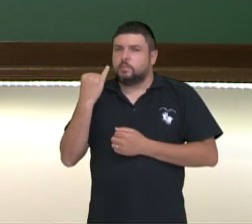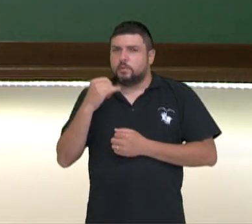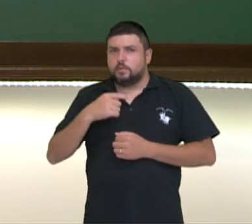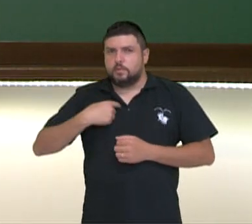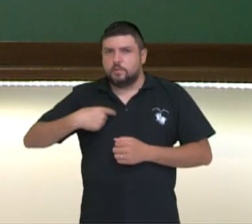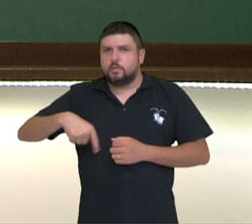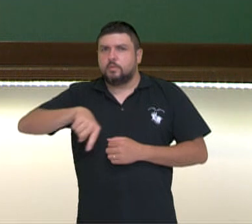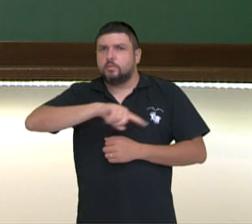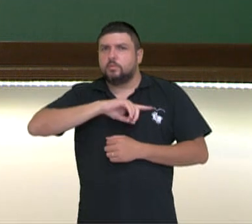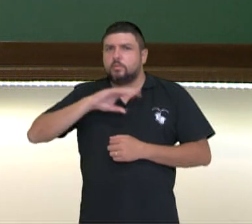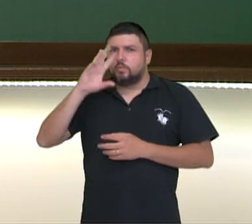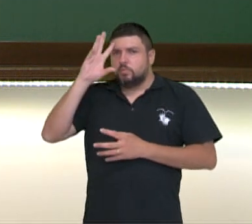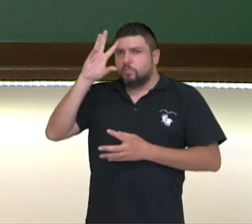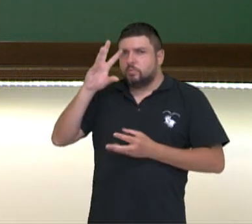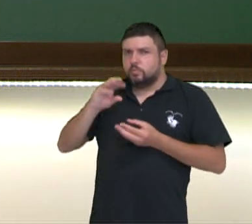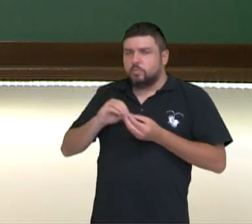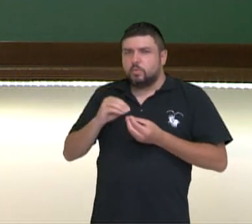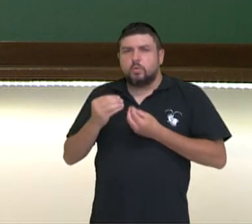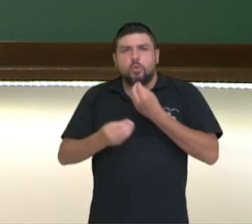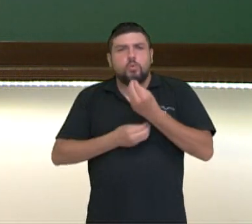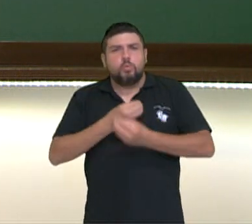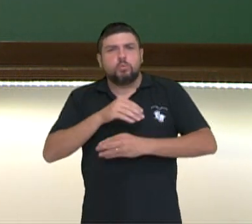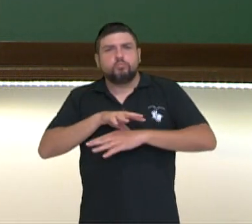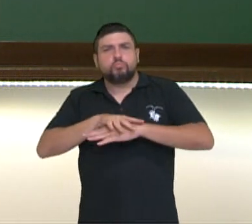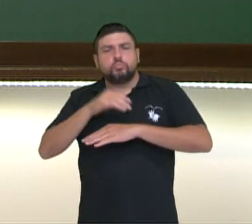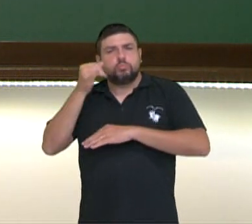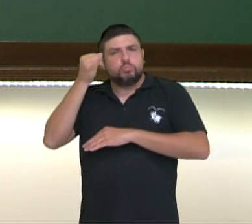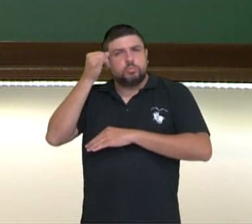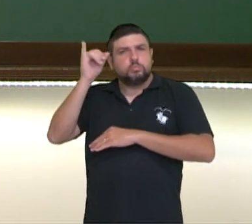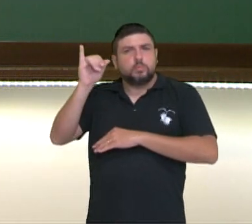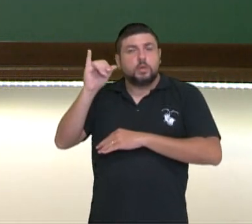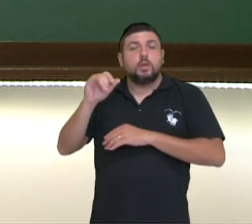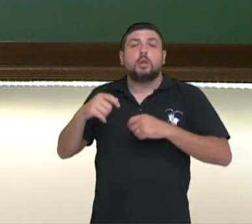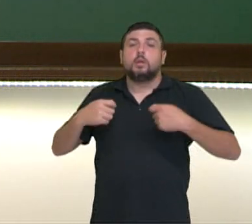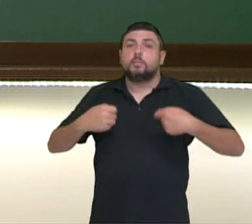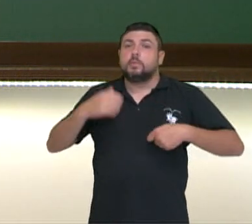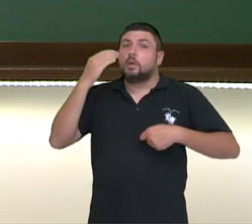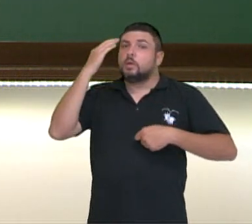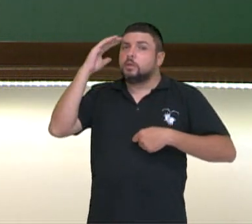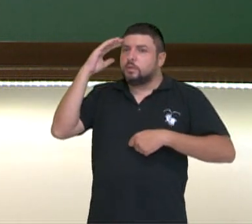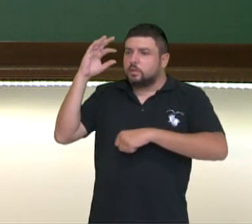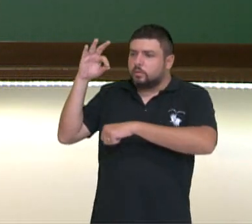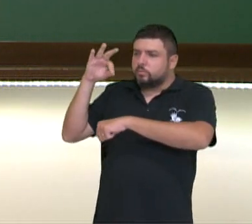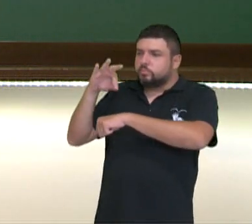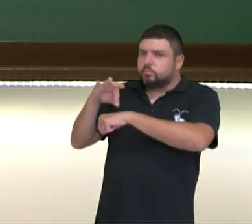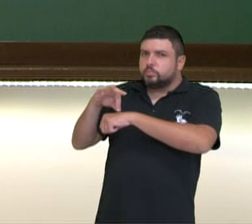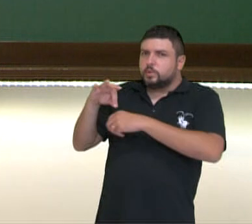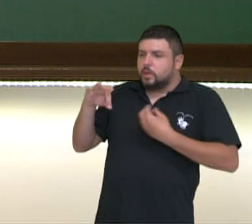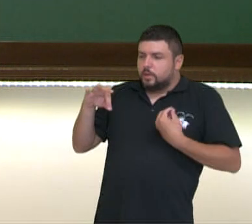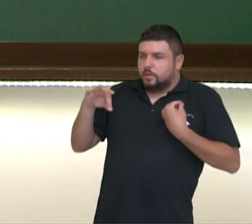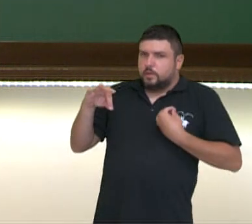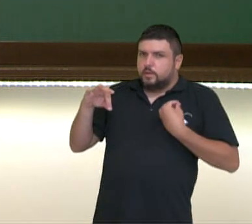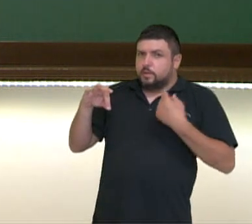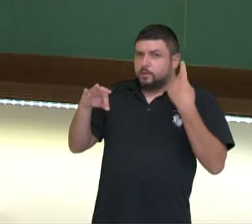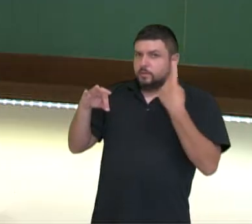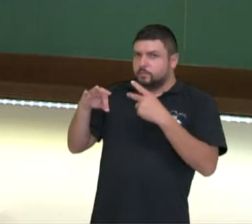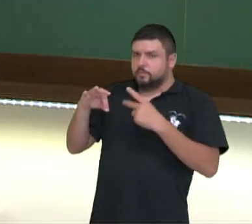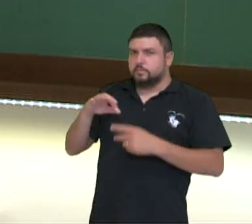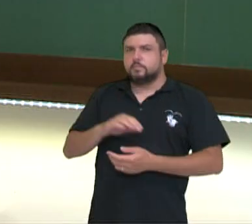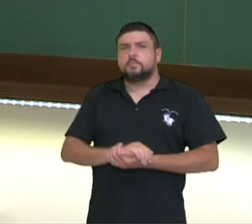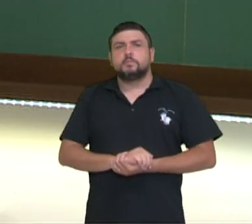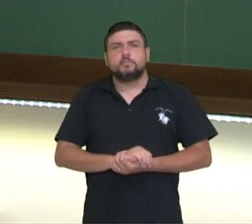os métodos de prevenção é entender esse ciclo de vida. Belezinha? Vamos lá? Acompanhe aqui